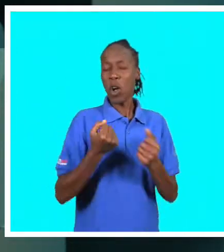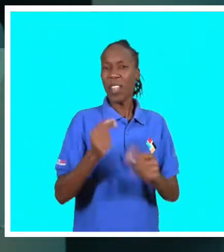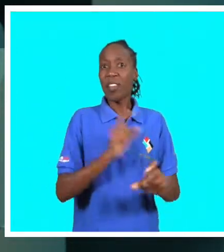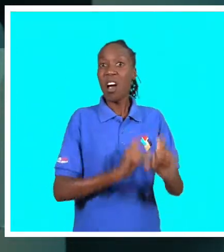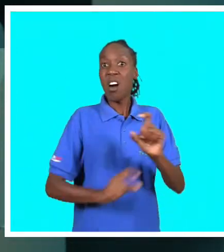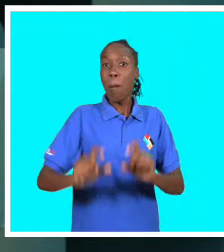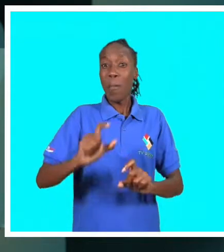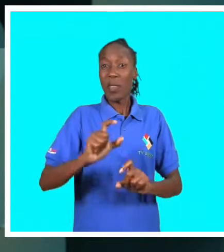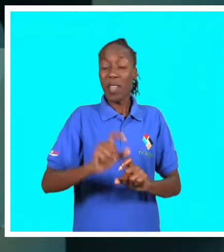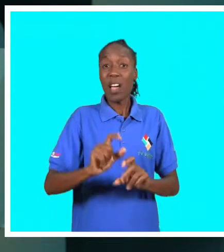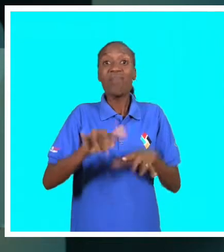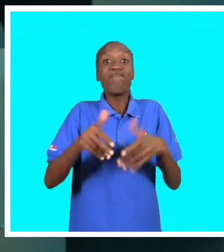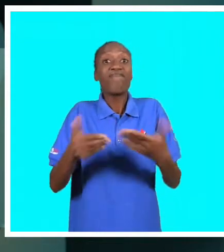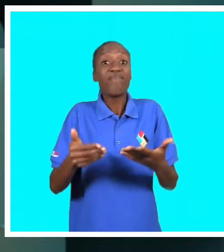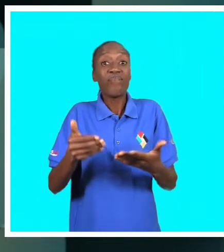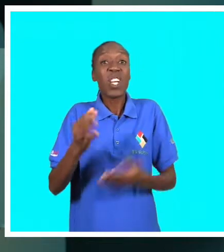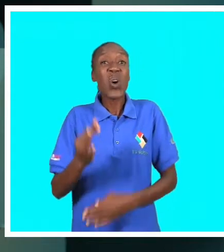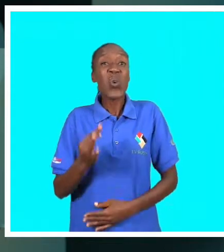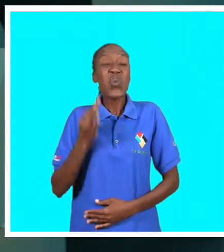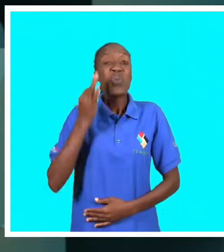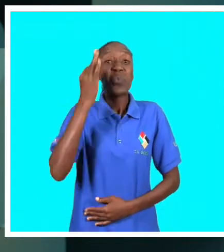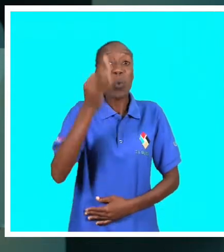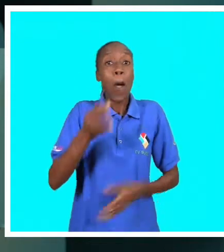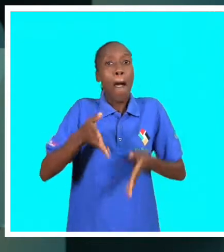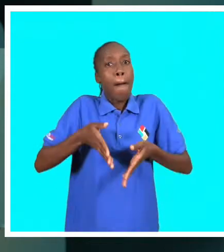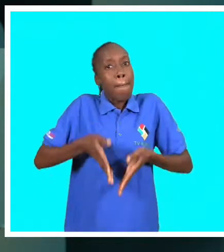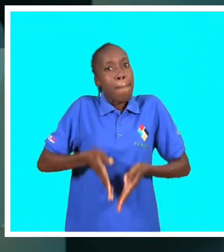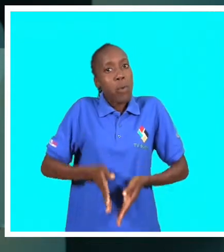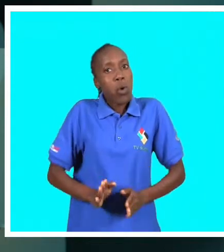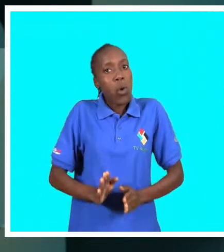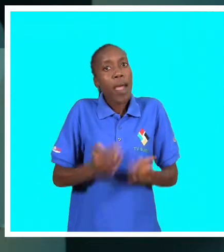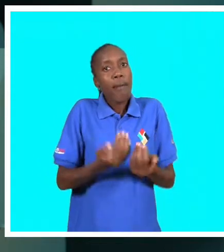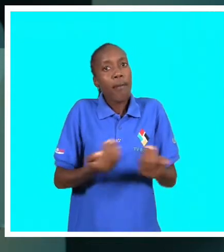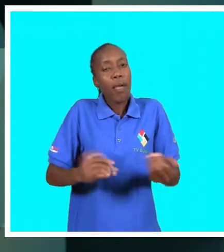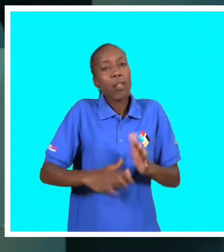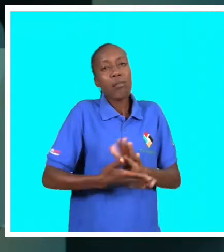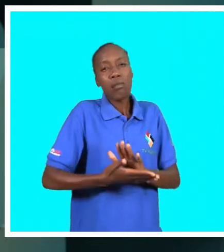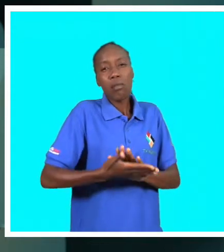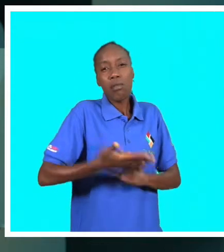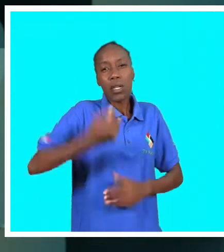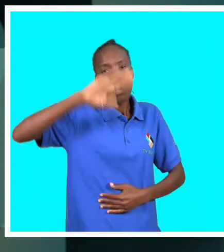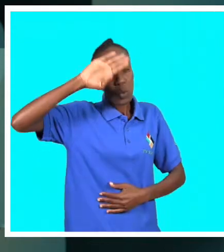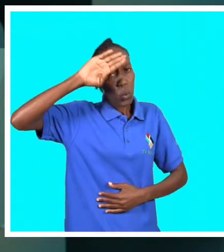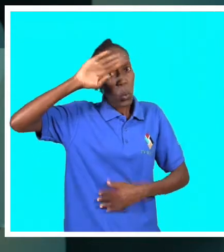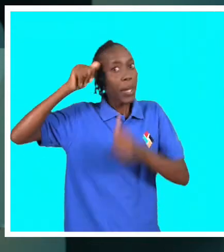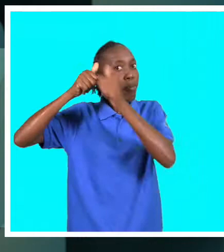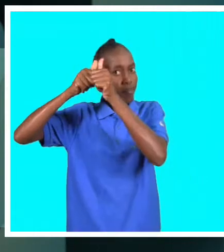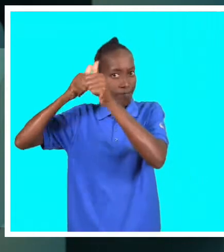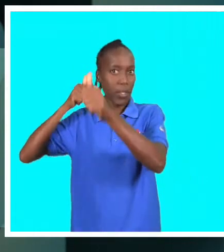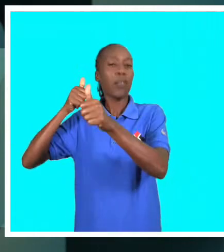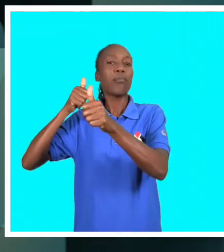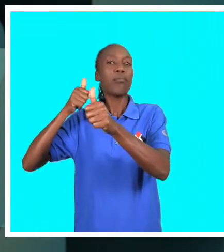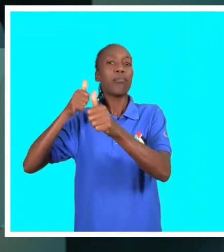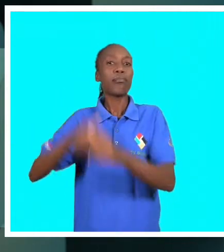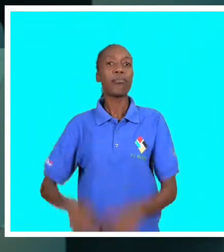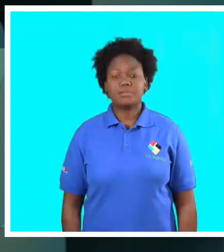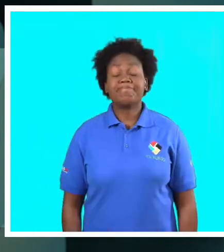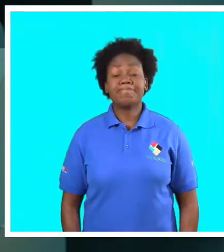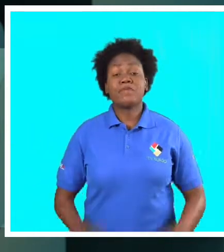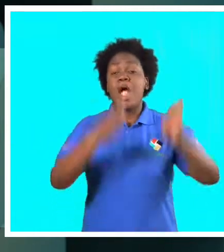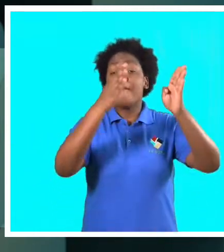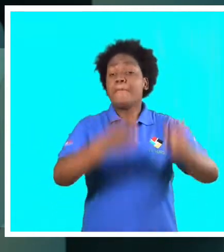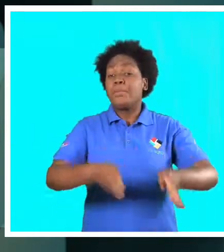aumentar o risco de, após o parto, a criança manifestar alguma determinada doença mental.